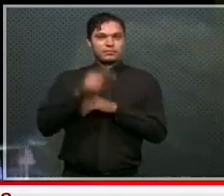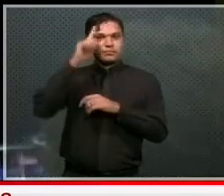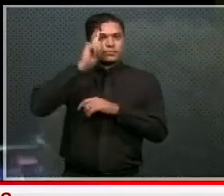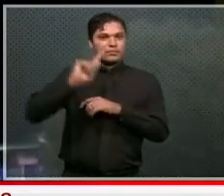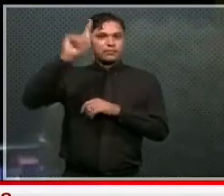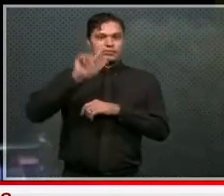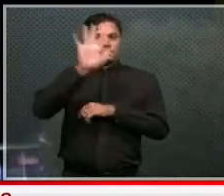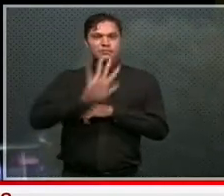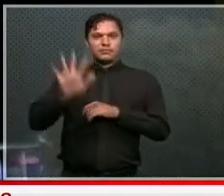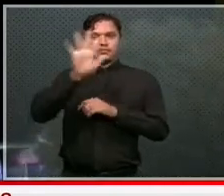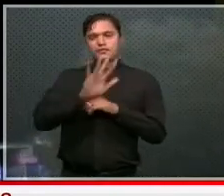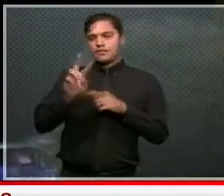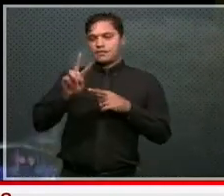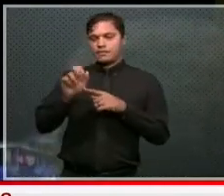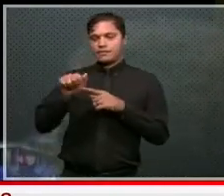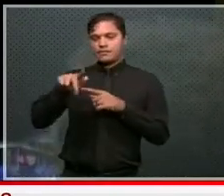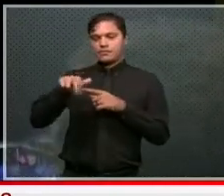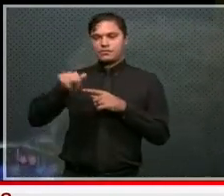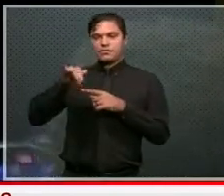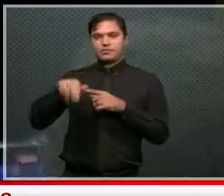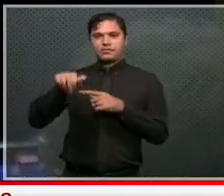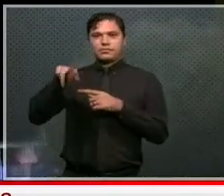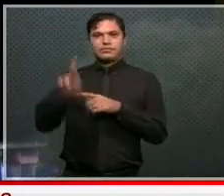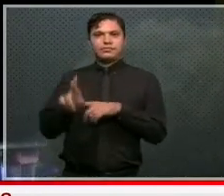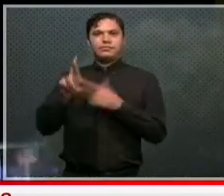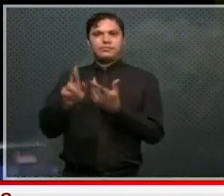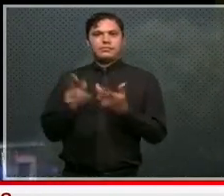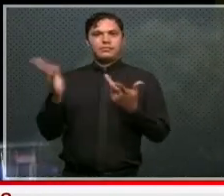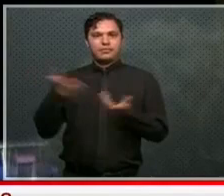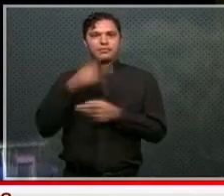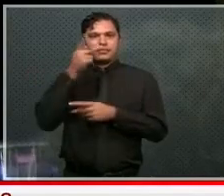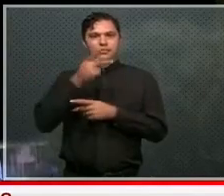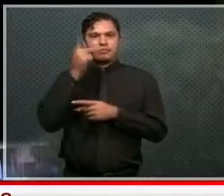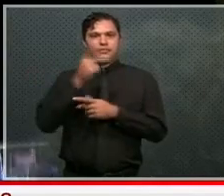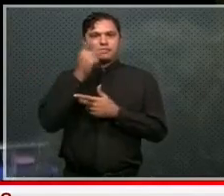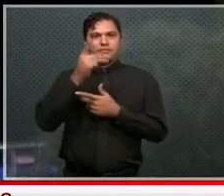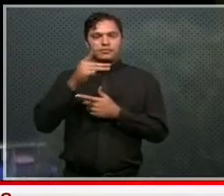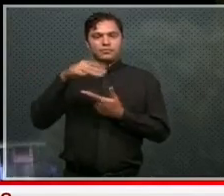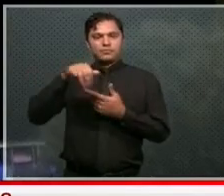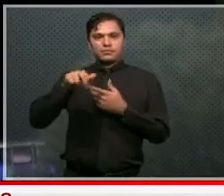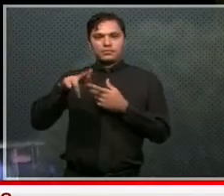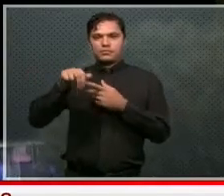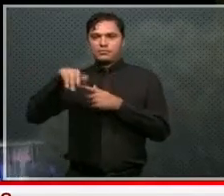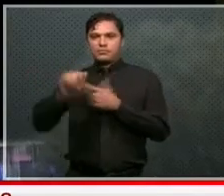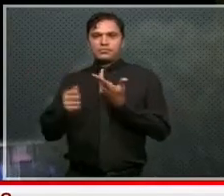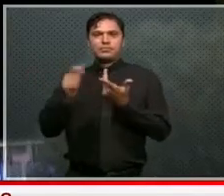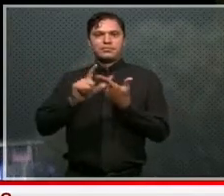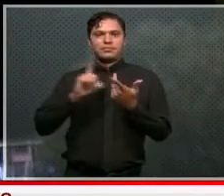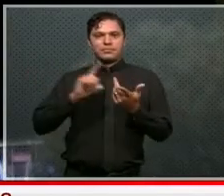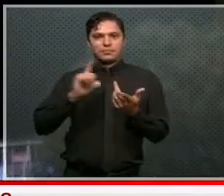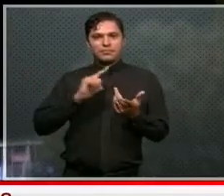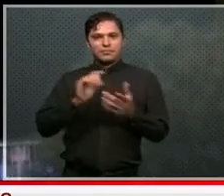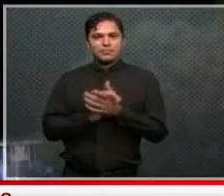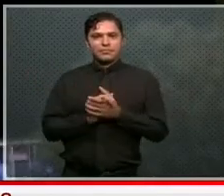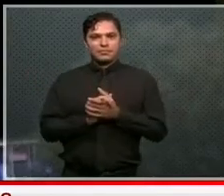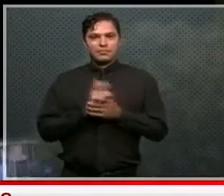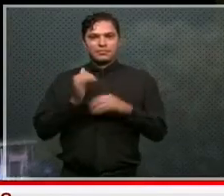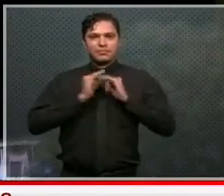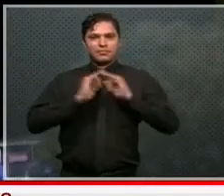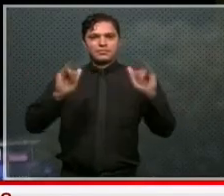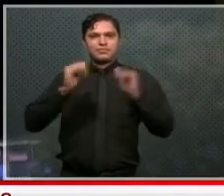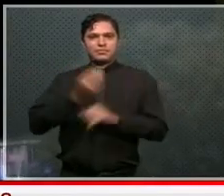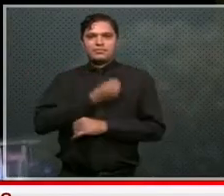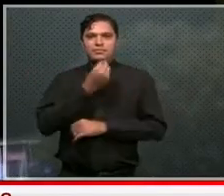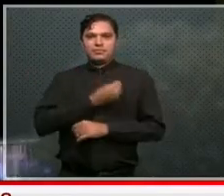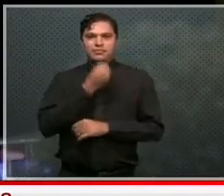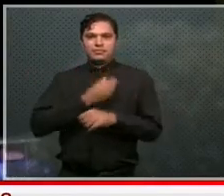o Dr valquímar já falou eu sou filha da Maria do Pilar Henrique das Neves então a minha mãe a vida a vida toda